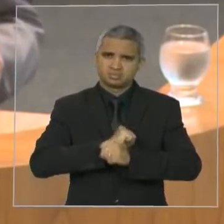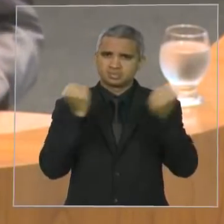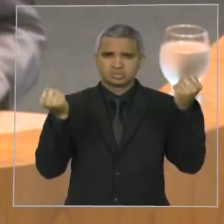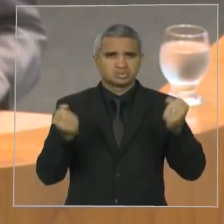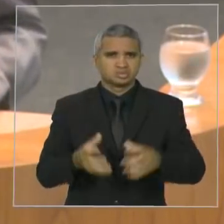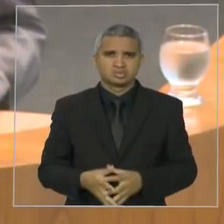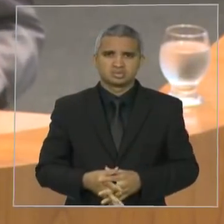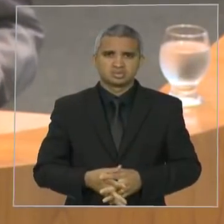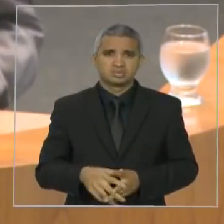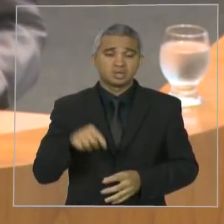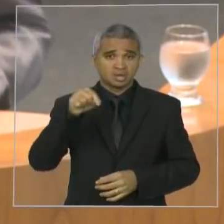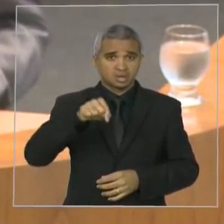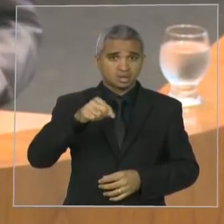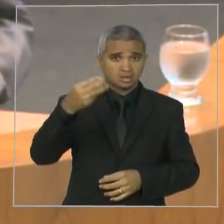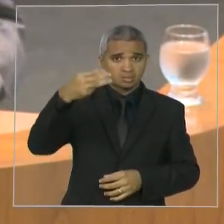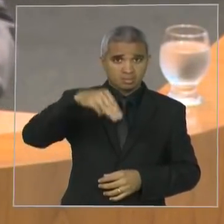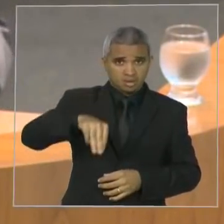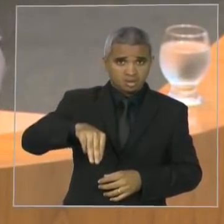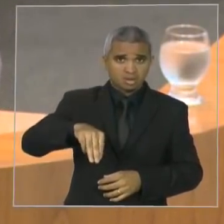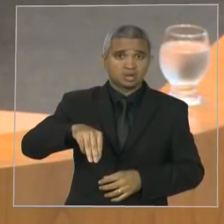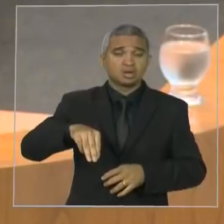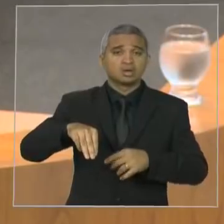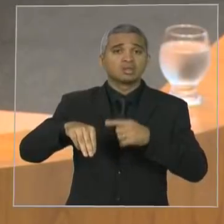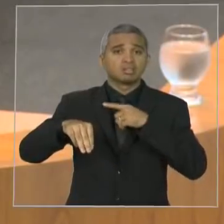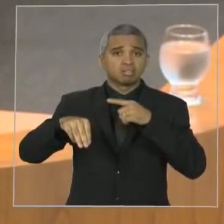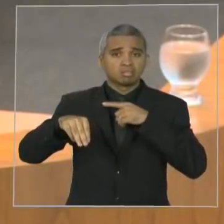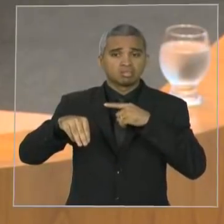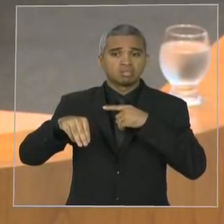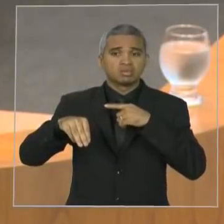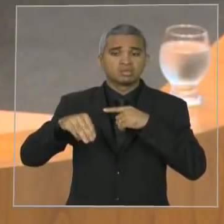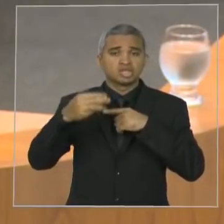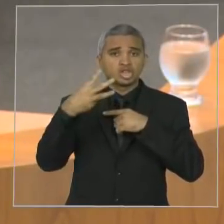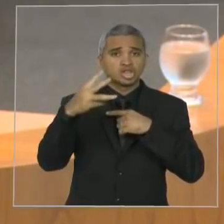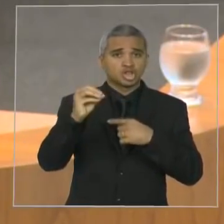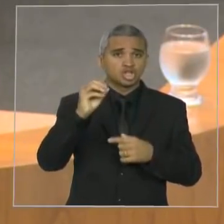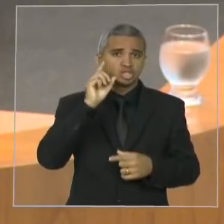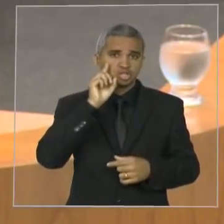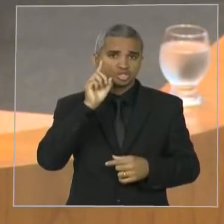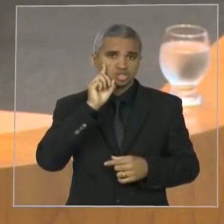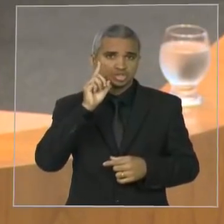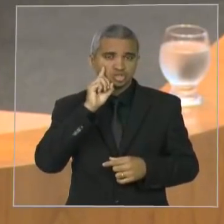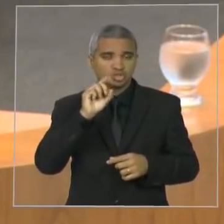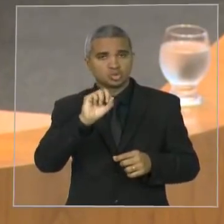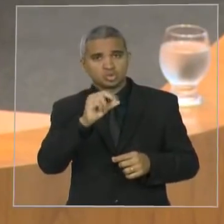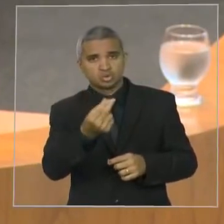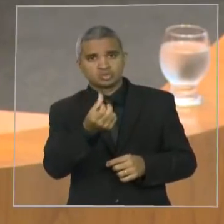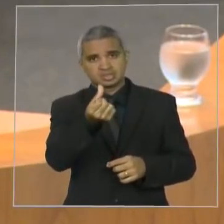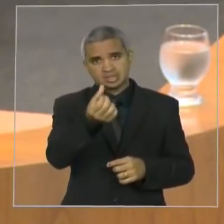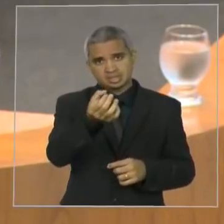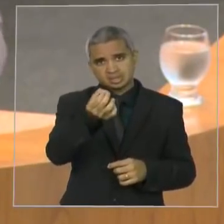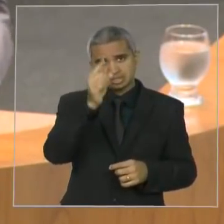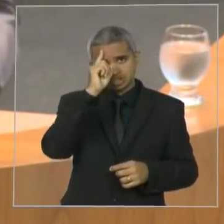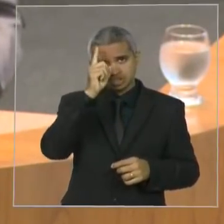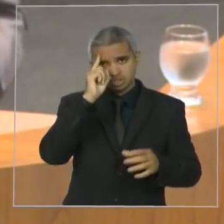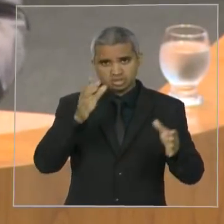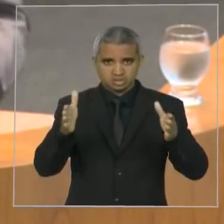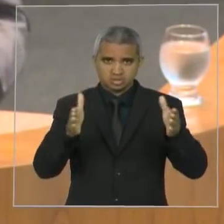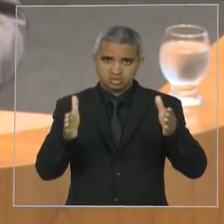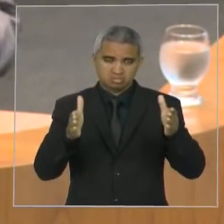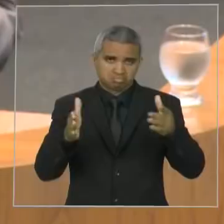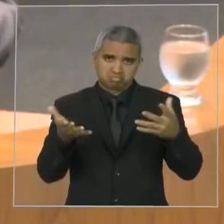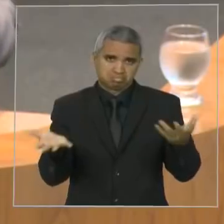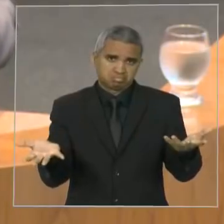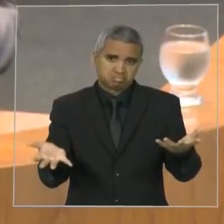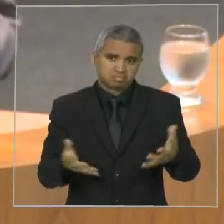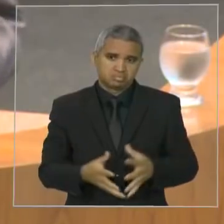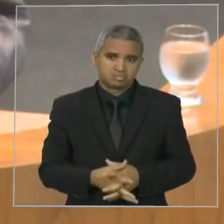forças auxiliares o Código Penal Militar e o processo militar, o que é absurdo. Só se aplica em 3 situações, são 3 exceções